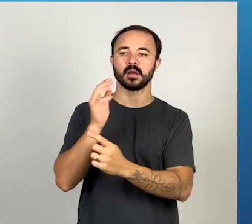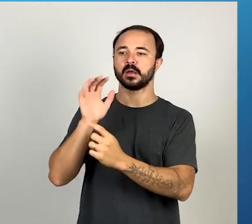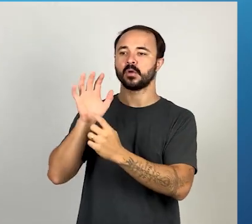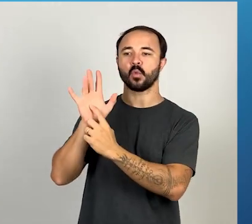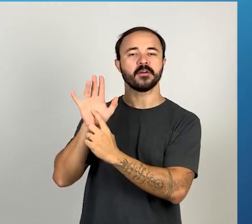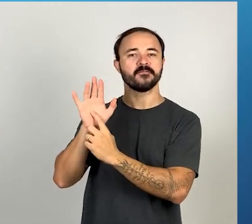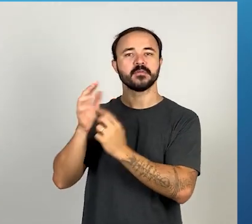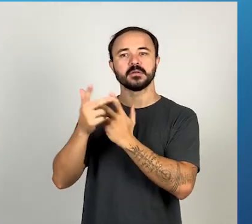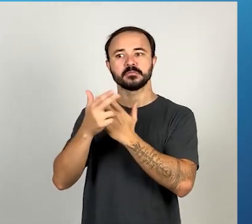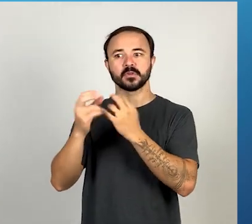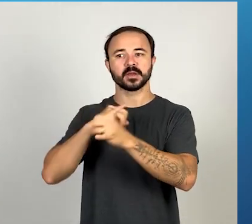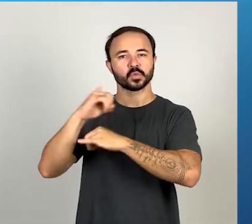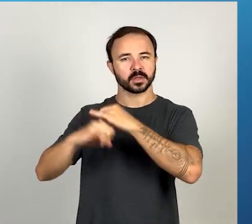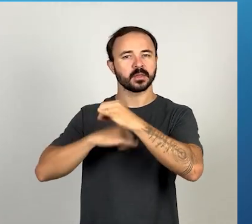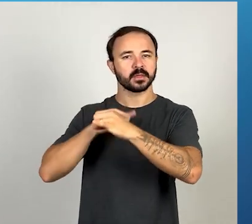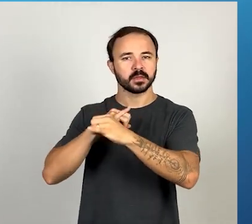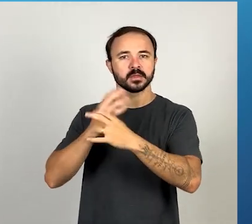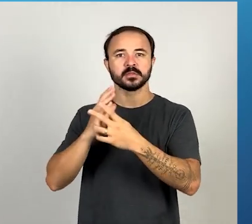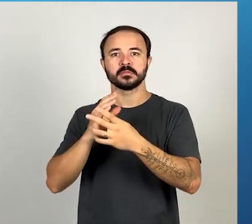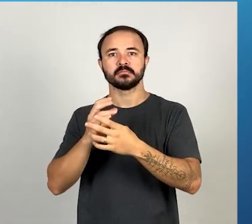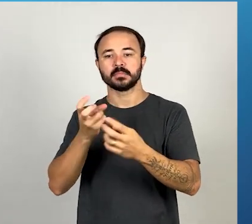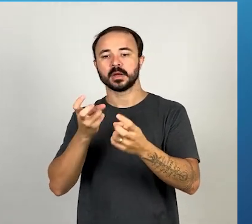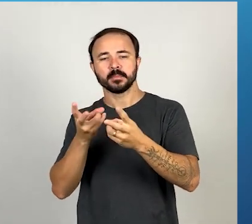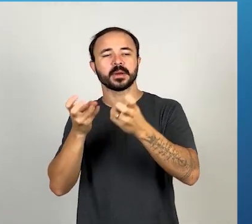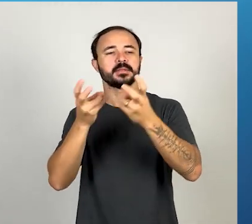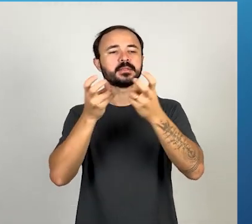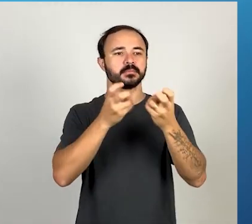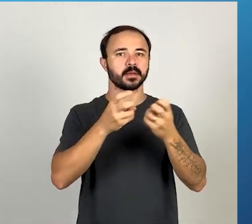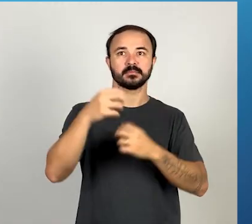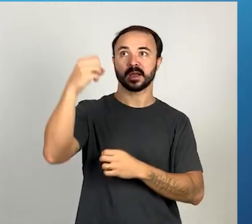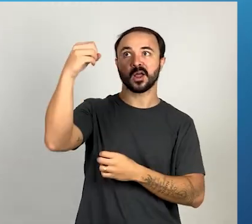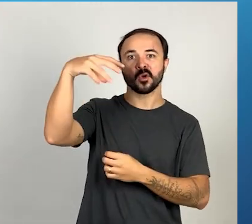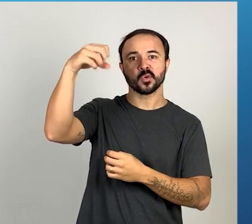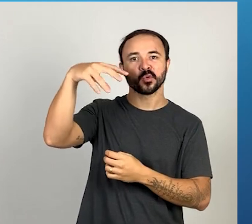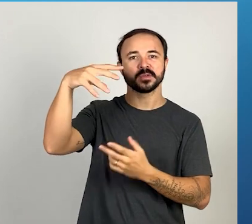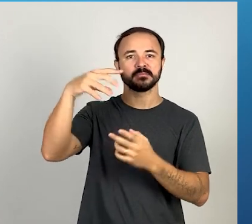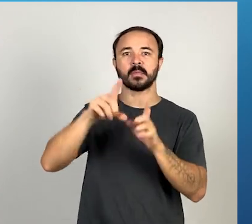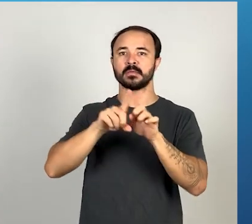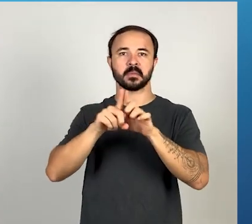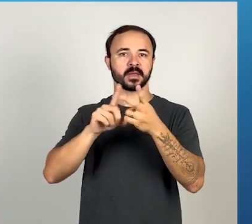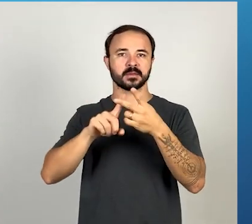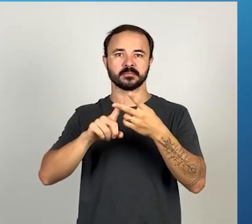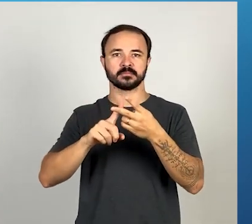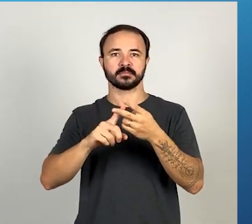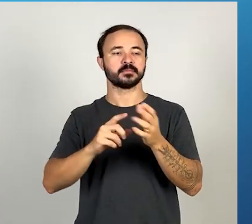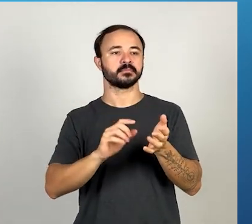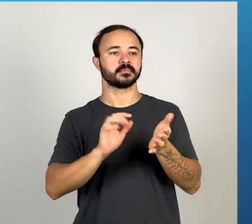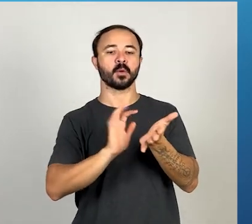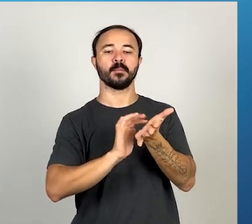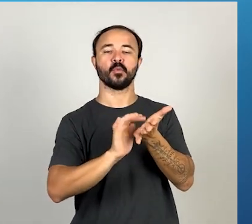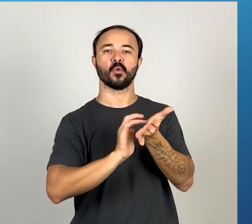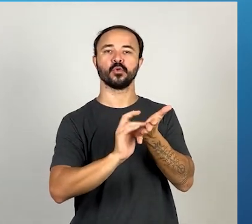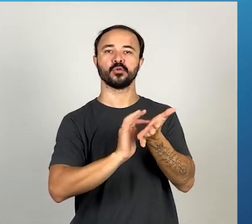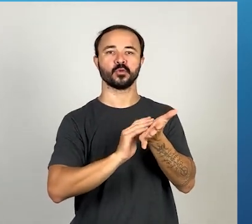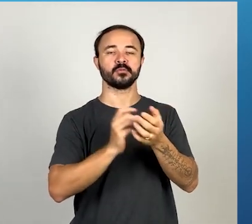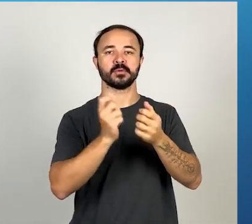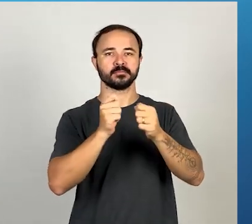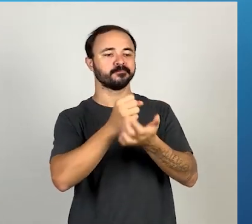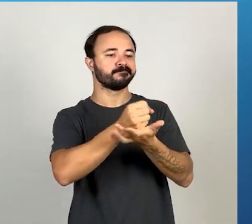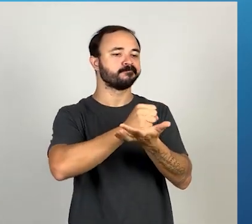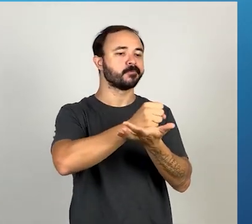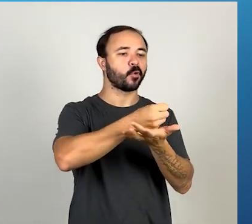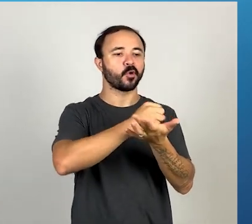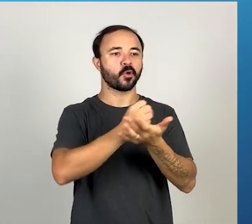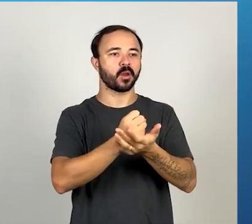de Wi-Fi, nós temos fotoresistores, que vão perceber a luz, nós temos botões, vão perceber